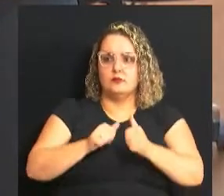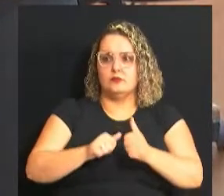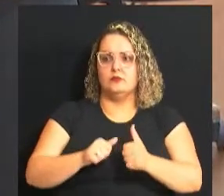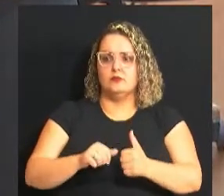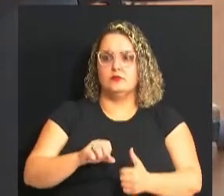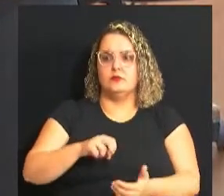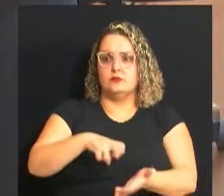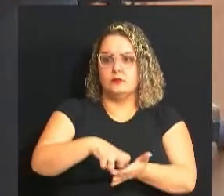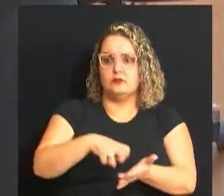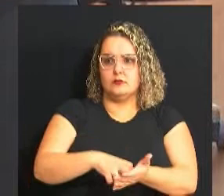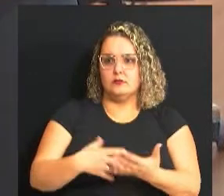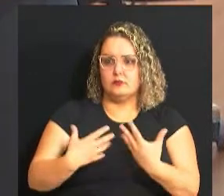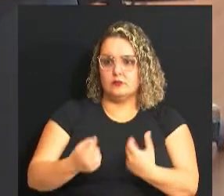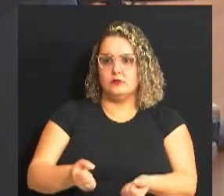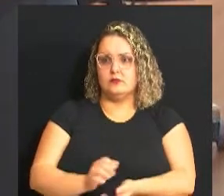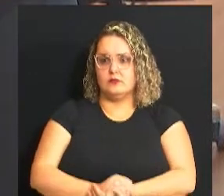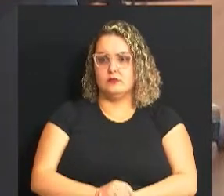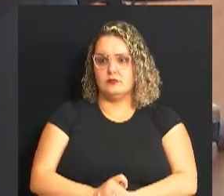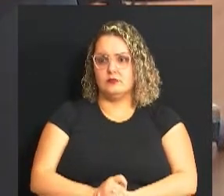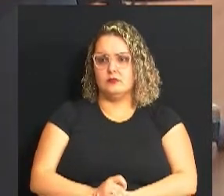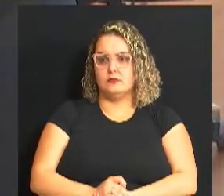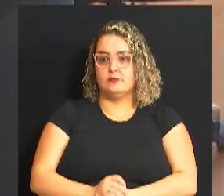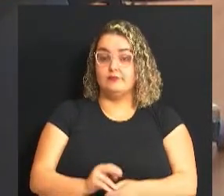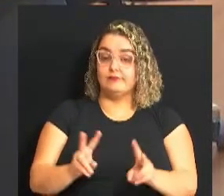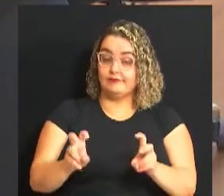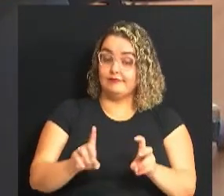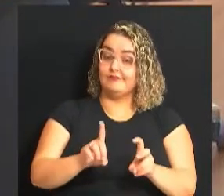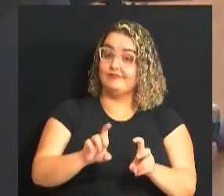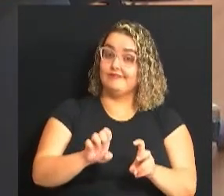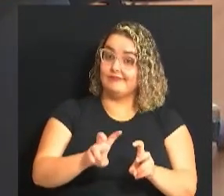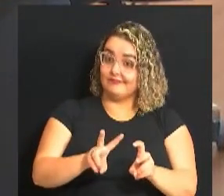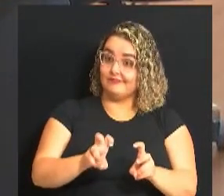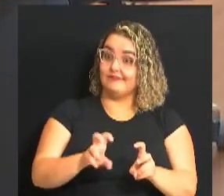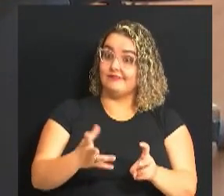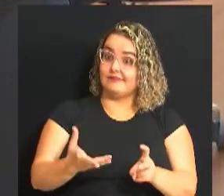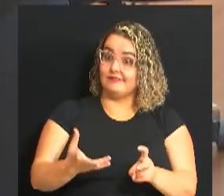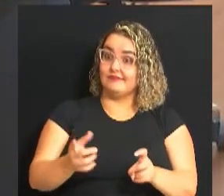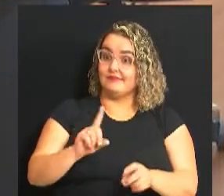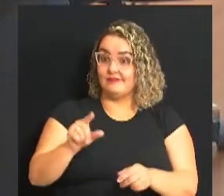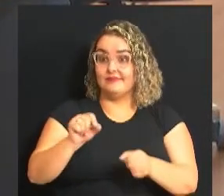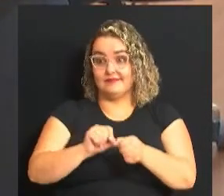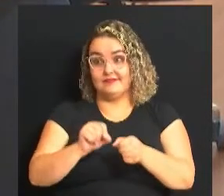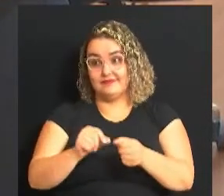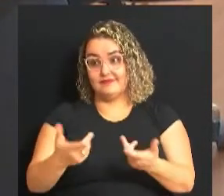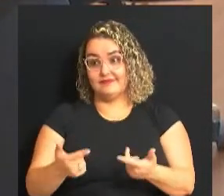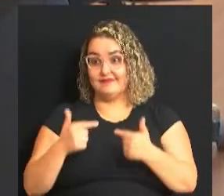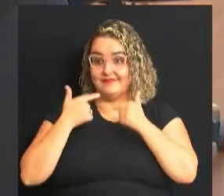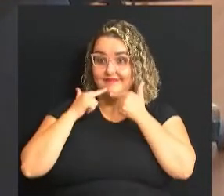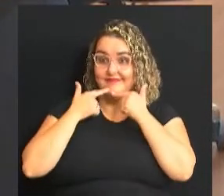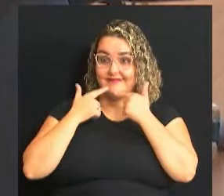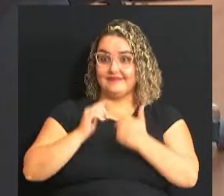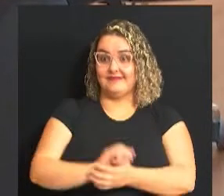cabíveis. Deve, né? Não que ele fará, né?